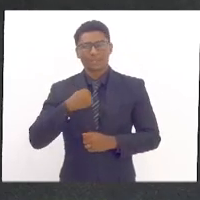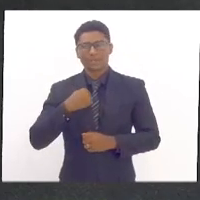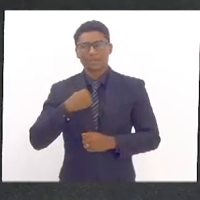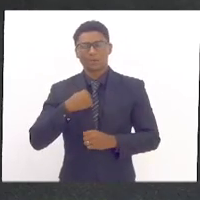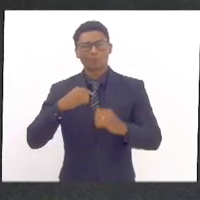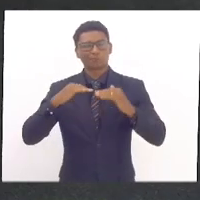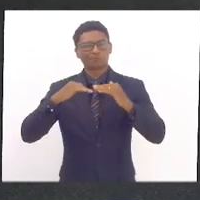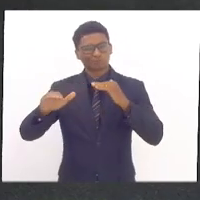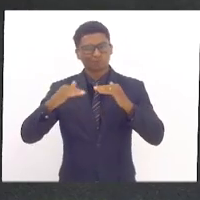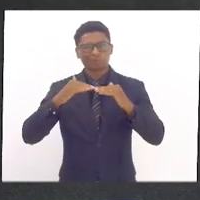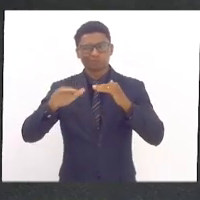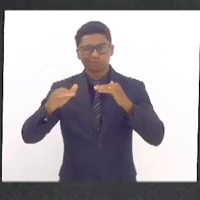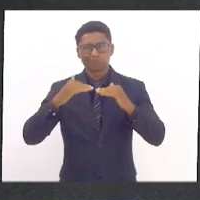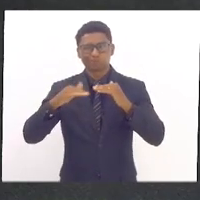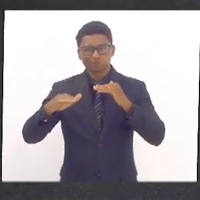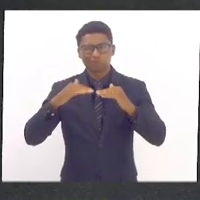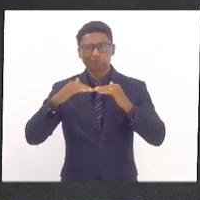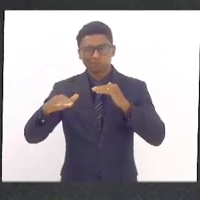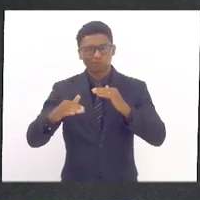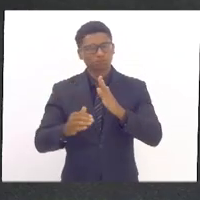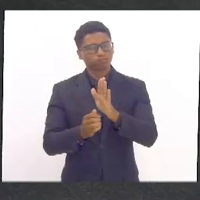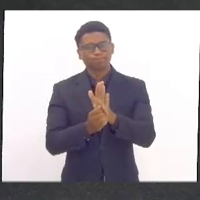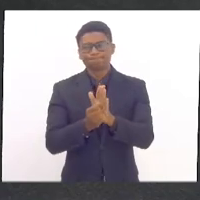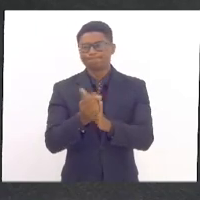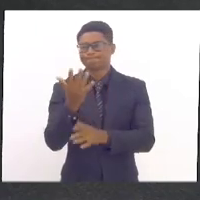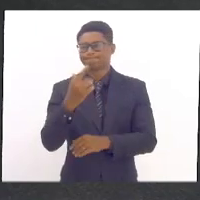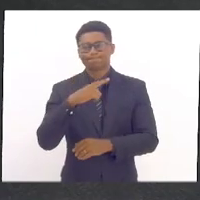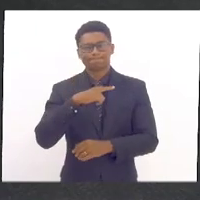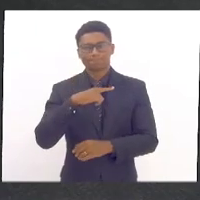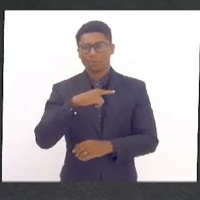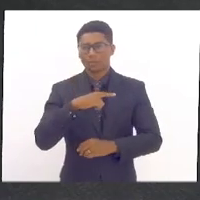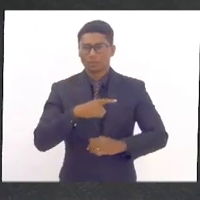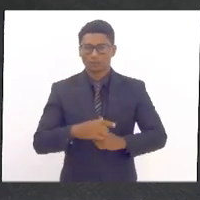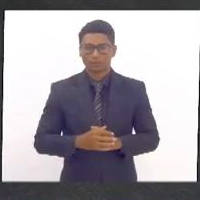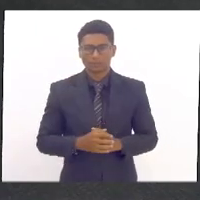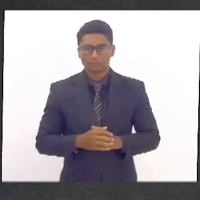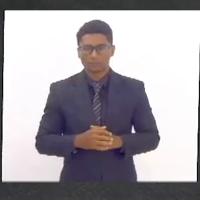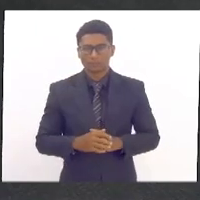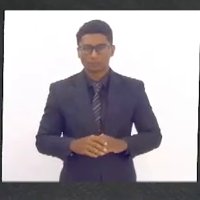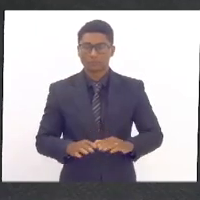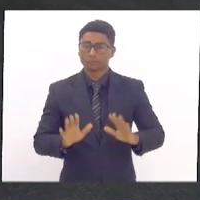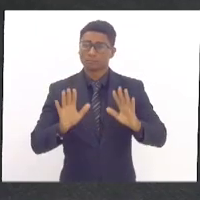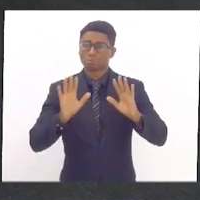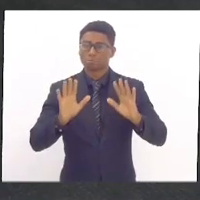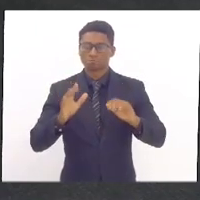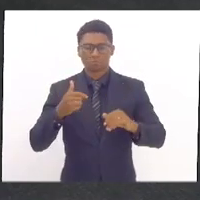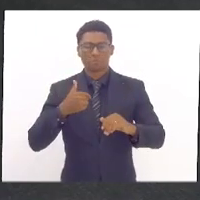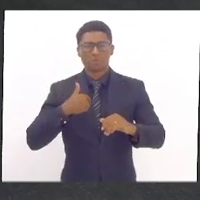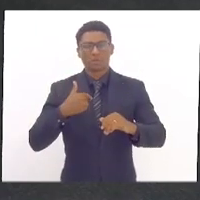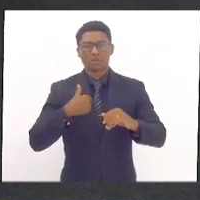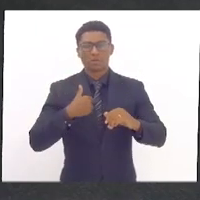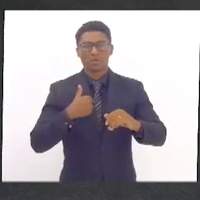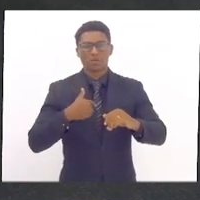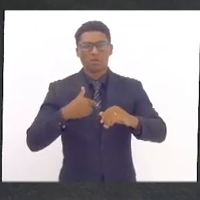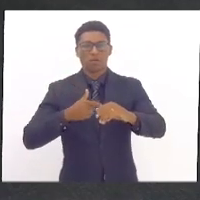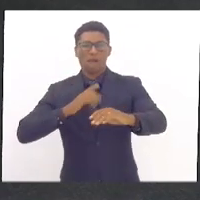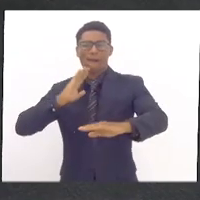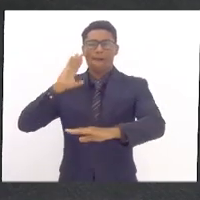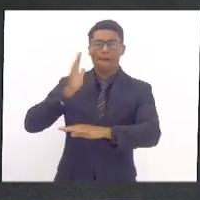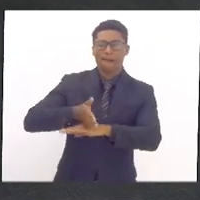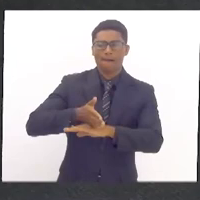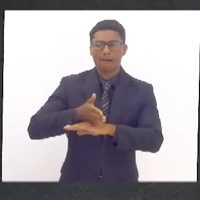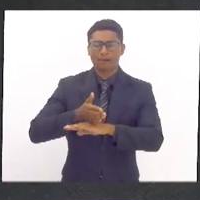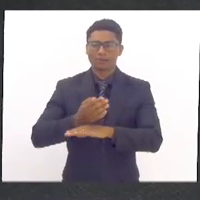discordâncias profundas no mérito, mas eu não posso me insubordinar com uma decisão